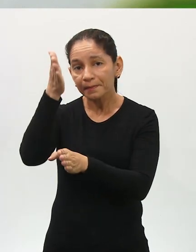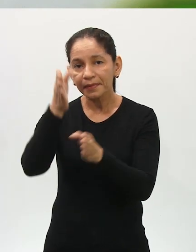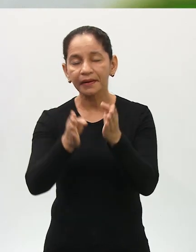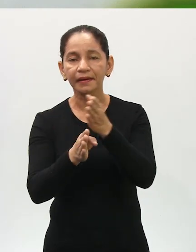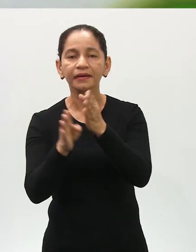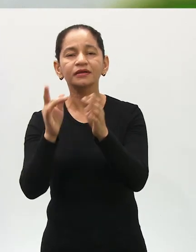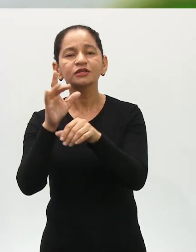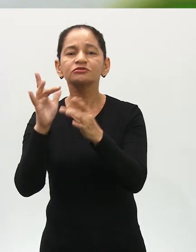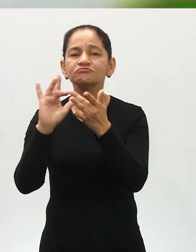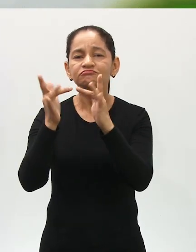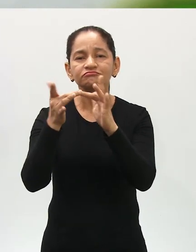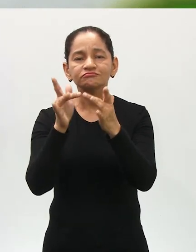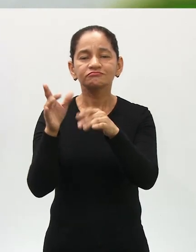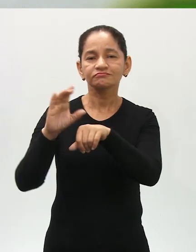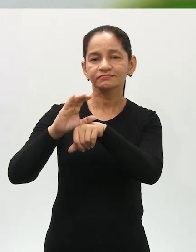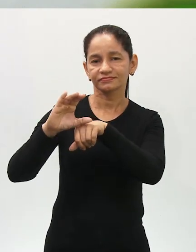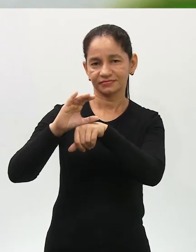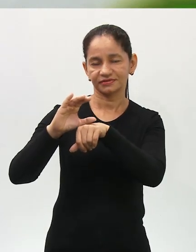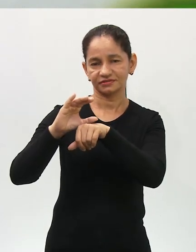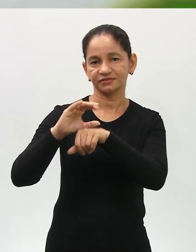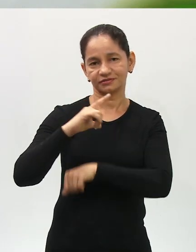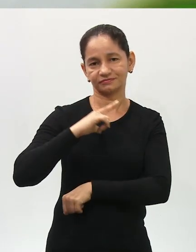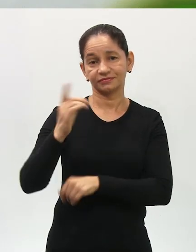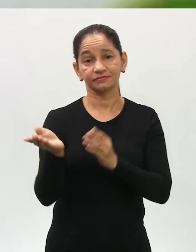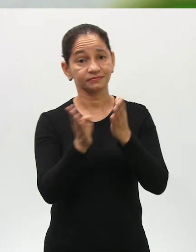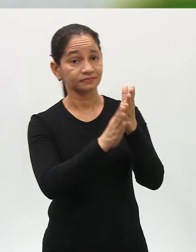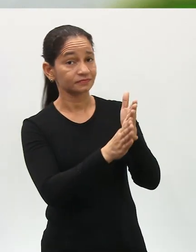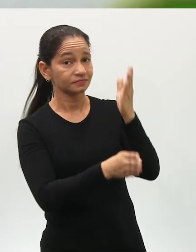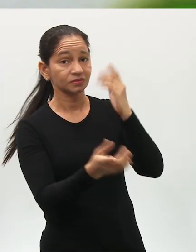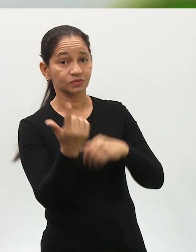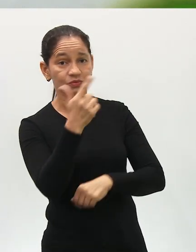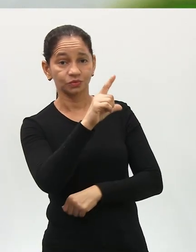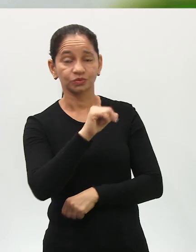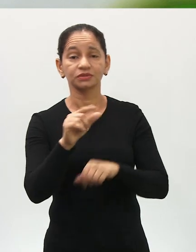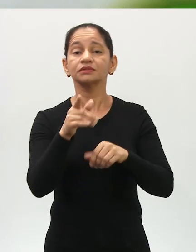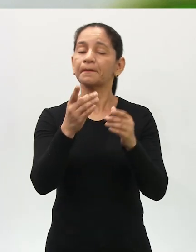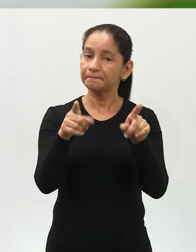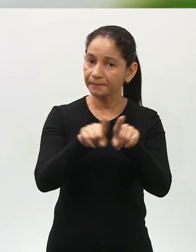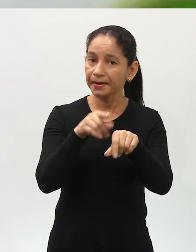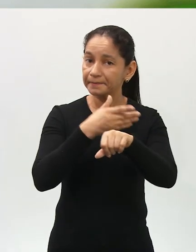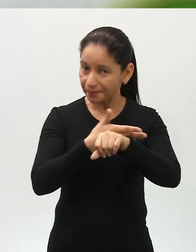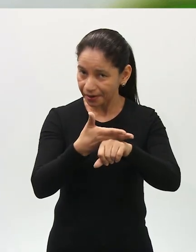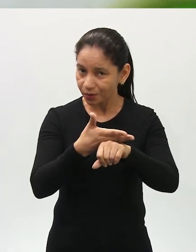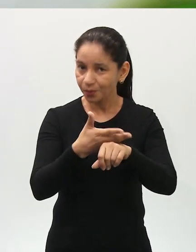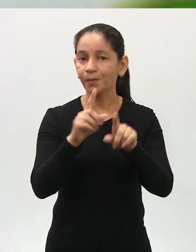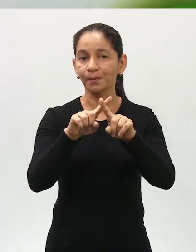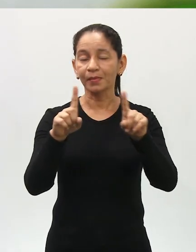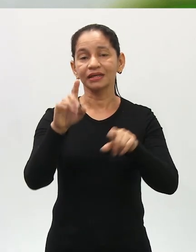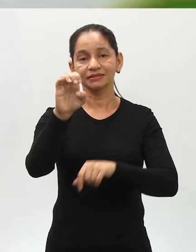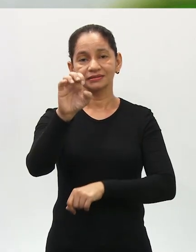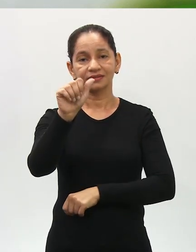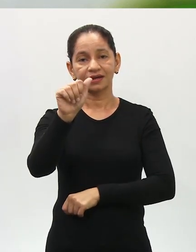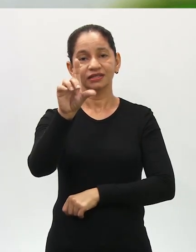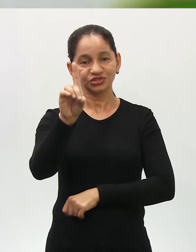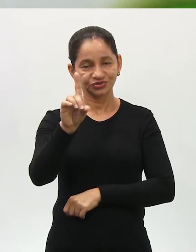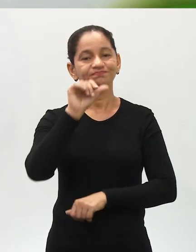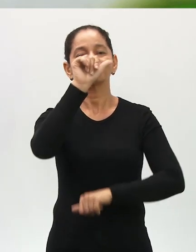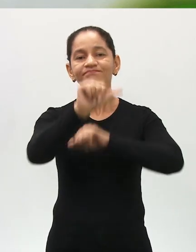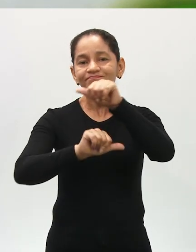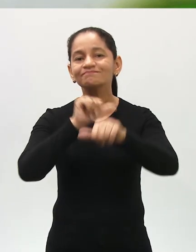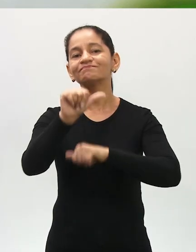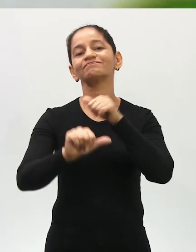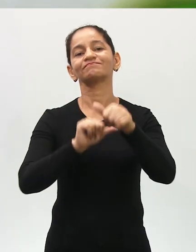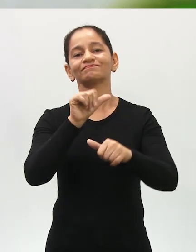com pontos cinzas interligados e à minha esquerda eu tenho uma parede branca com que está escrito EAD